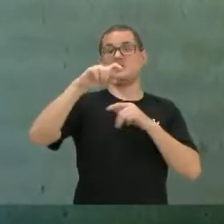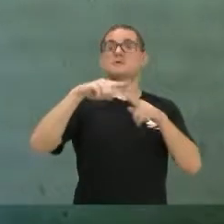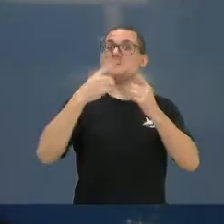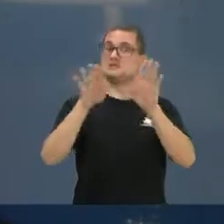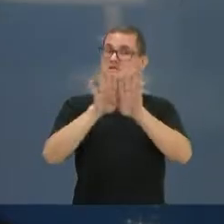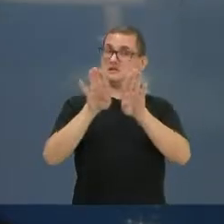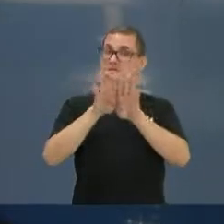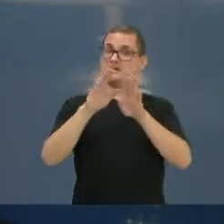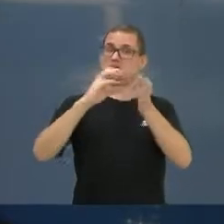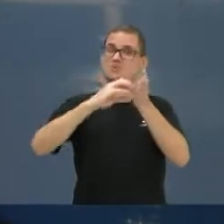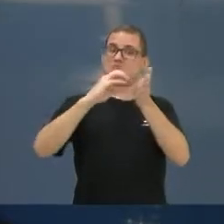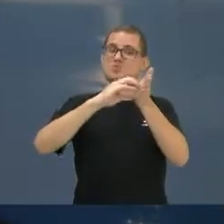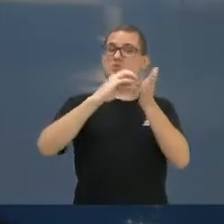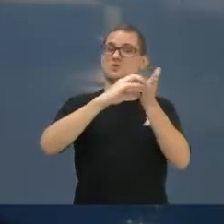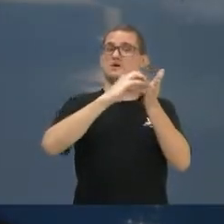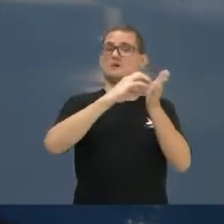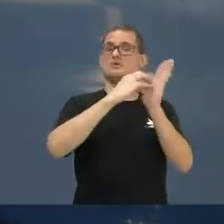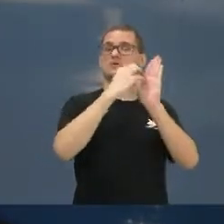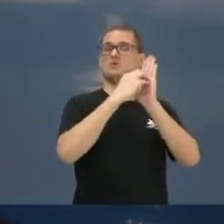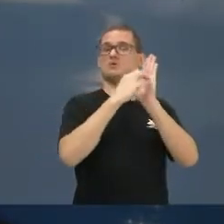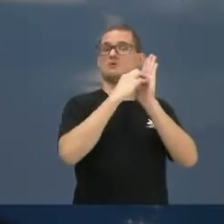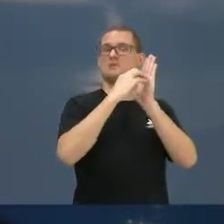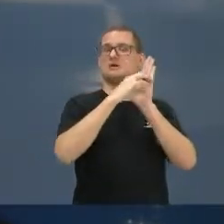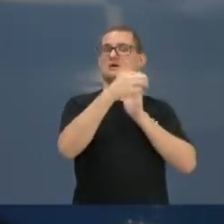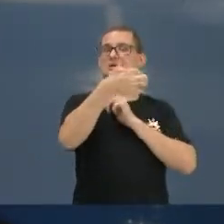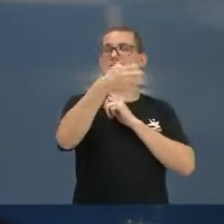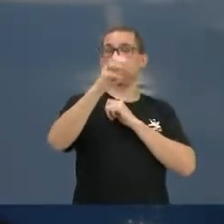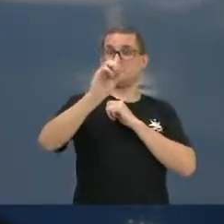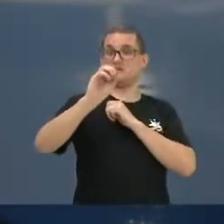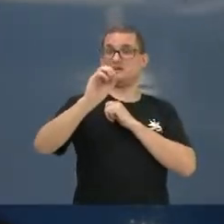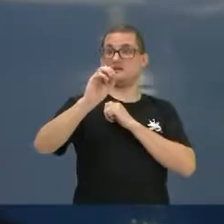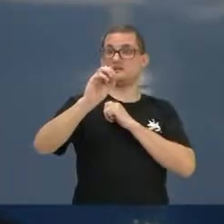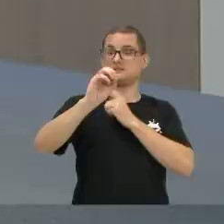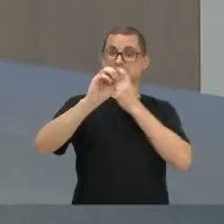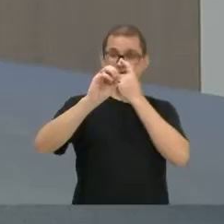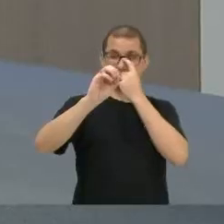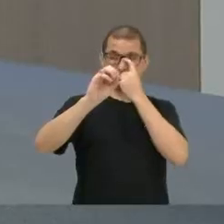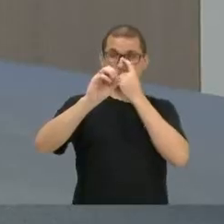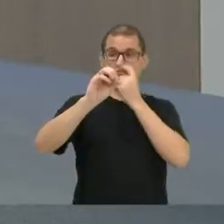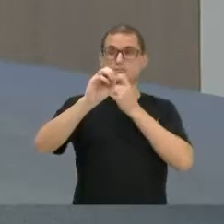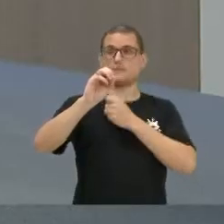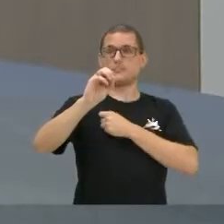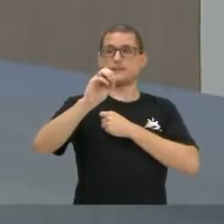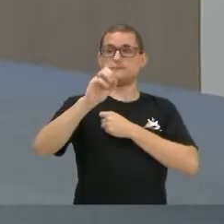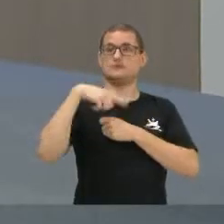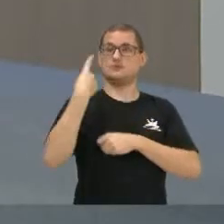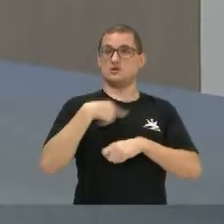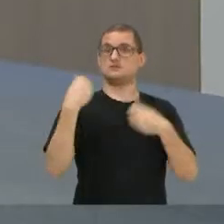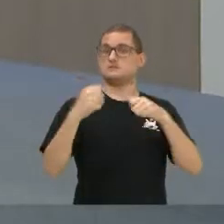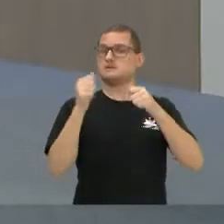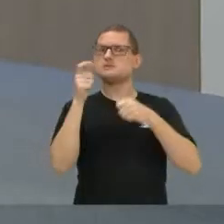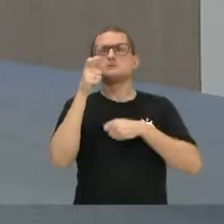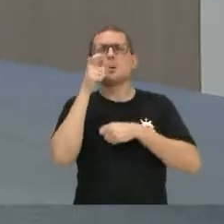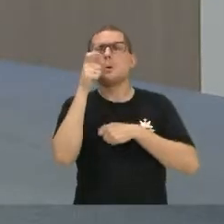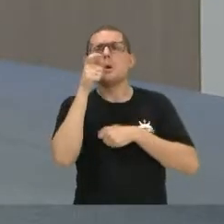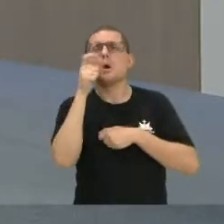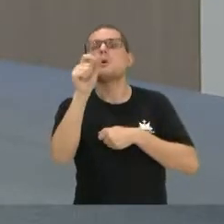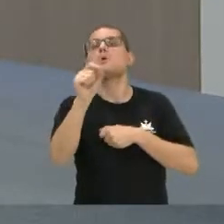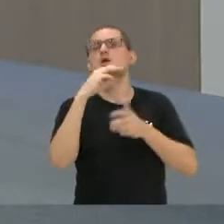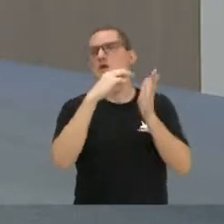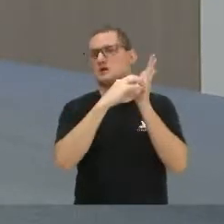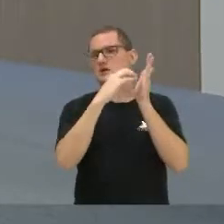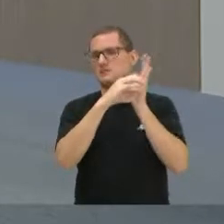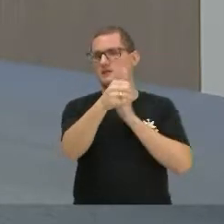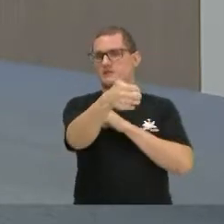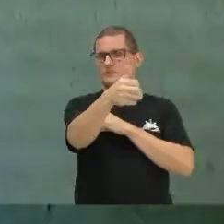o capítulo 10 passe por favor para a tela seguinte que nós precisamos observar aqui no capítulo 10